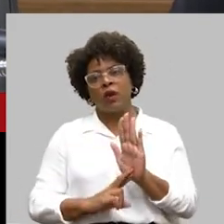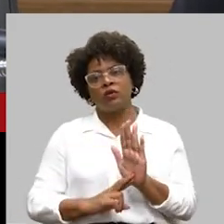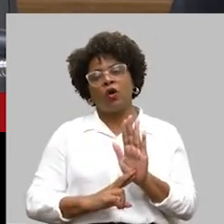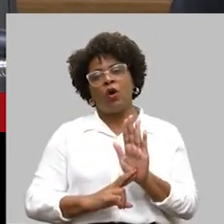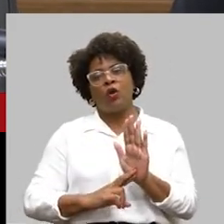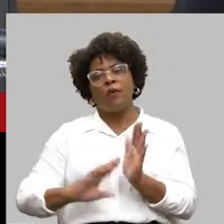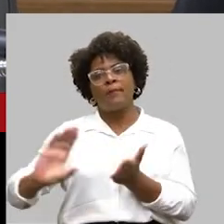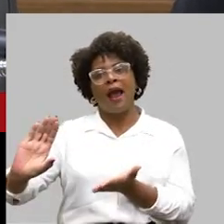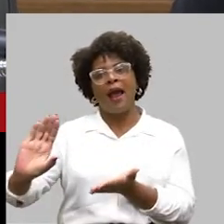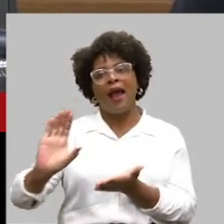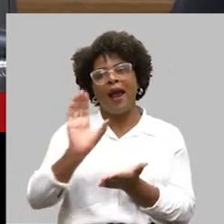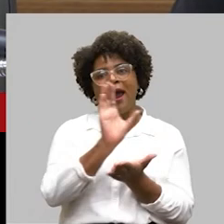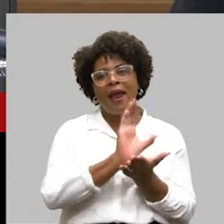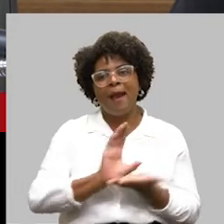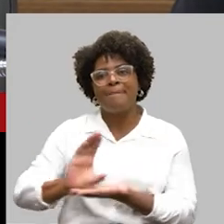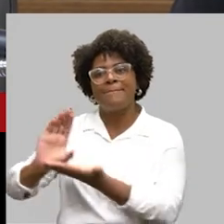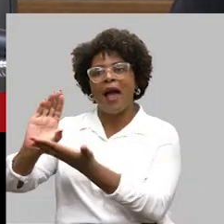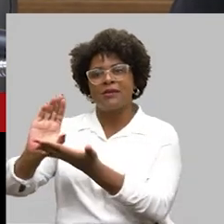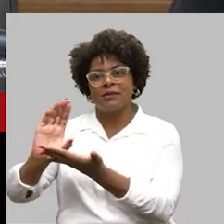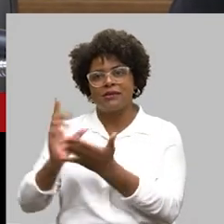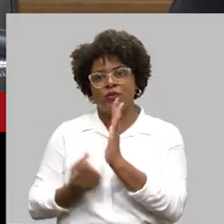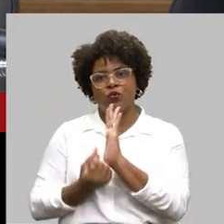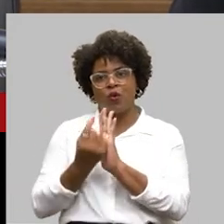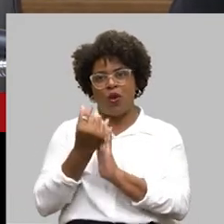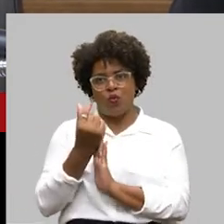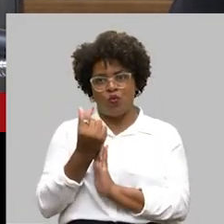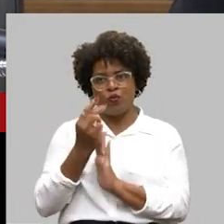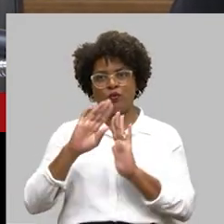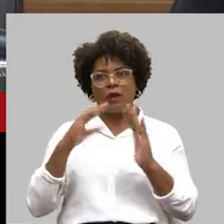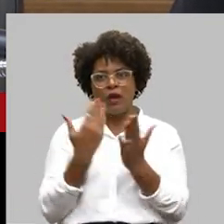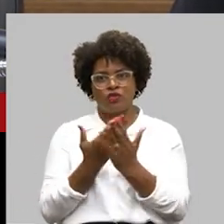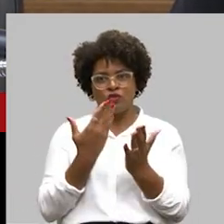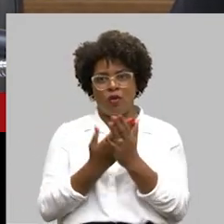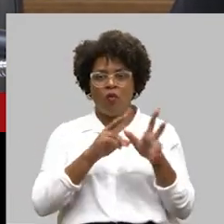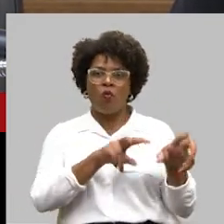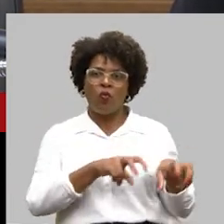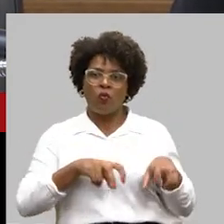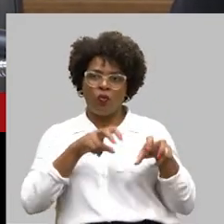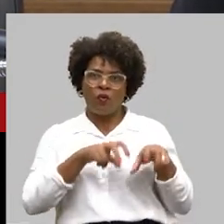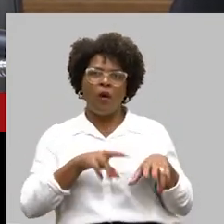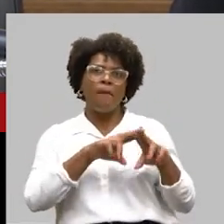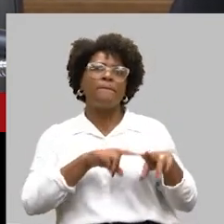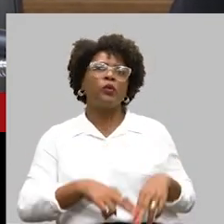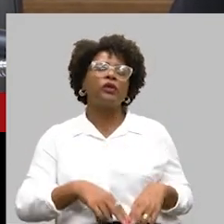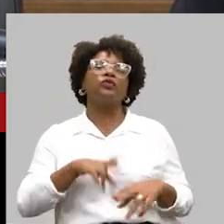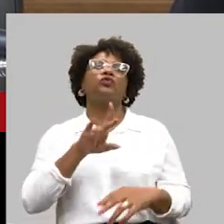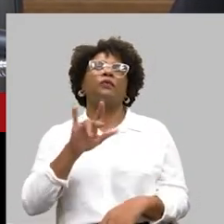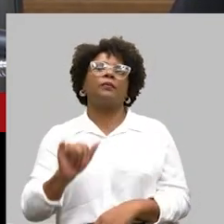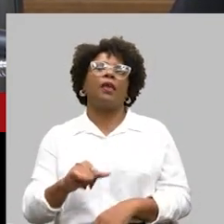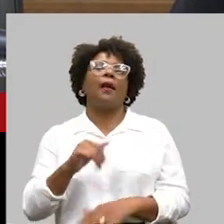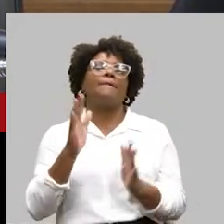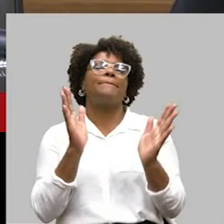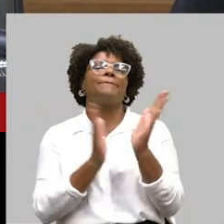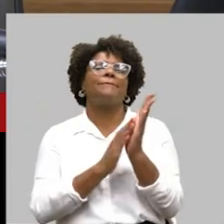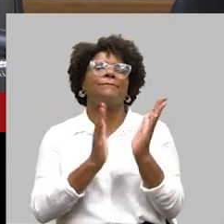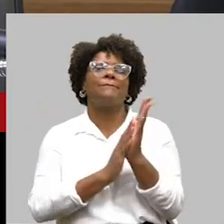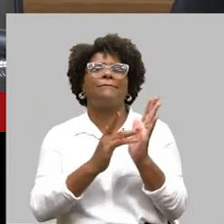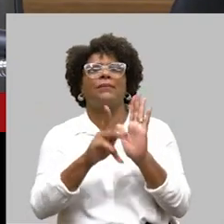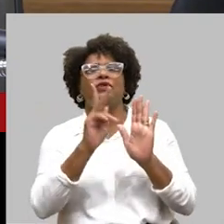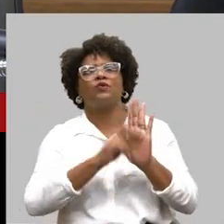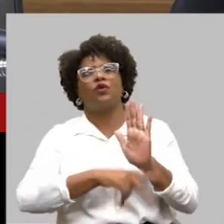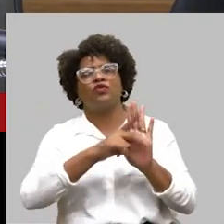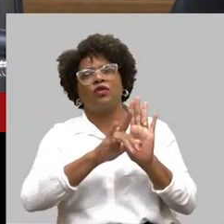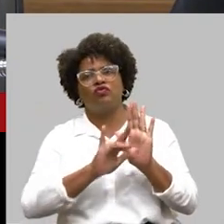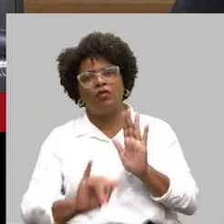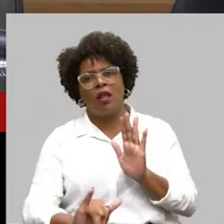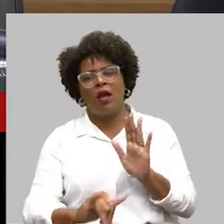Lela eu queria te parabenizar por essa iniciativa do projeto de lei que cria esse marco regulatório Por que criminalizar as escolas do